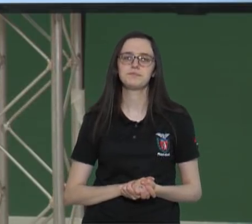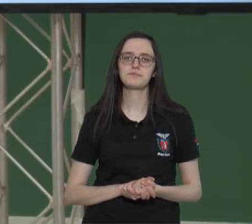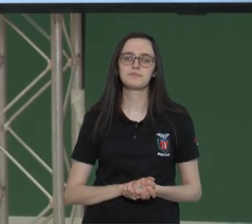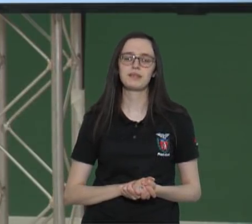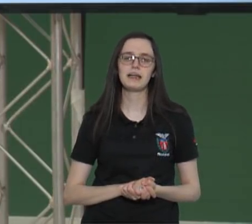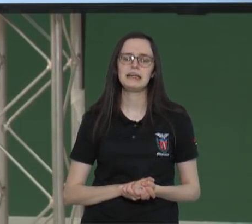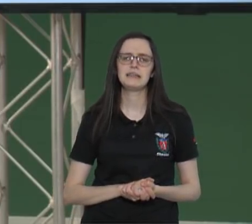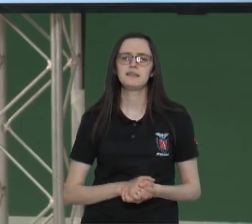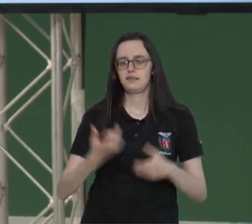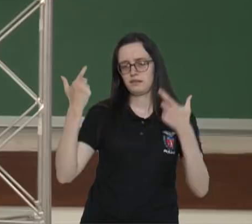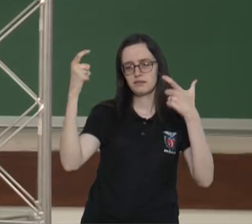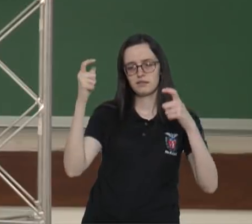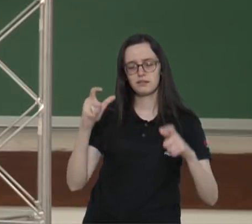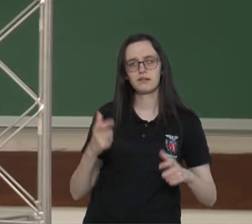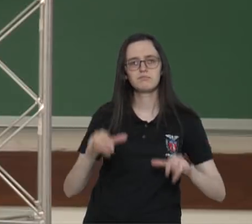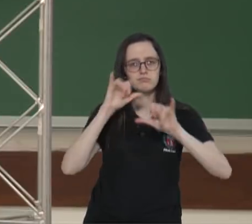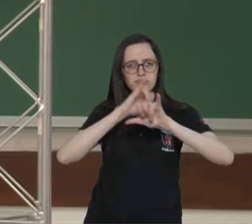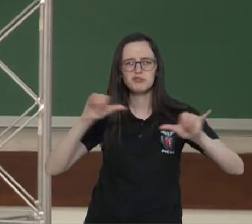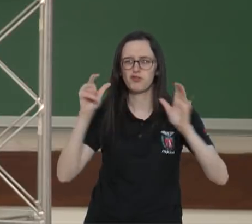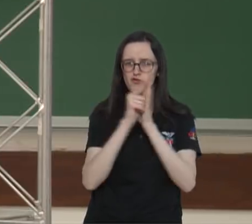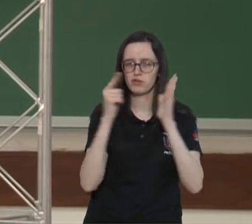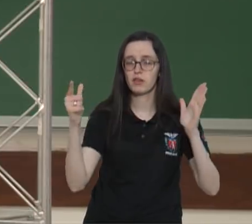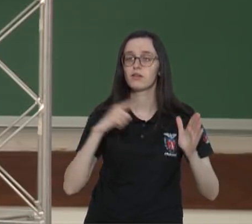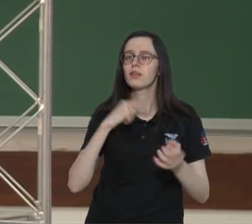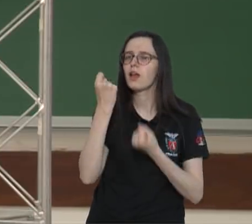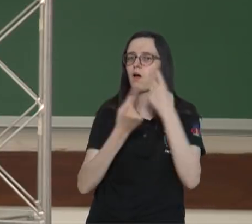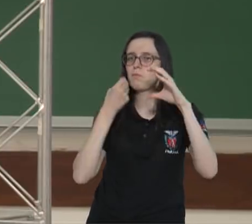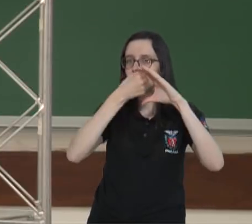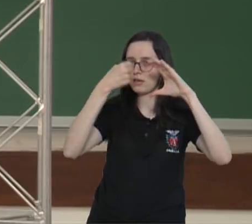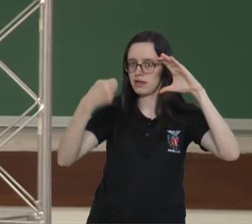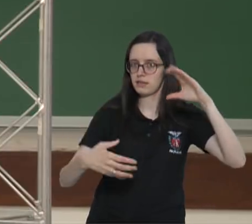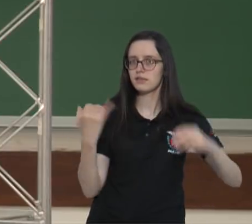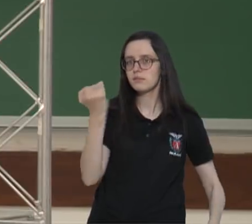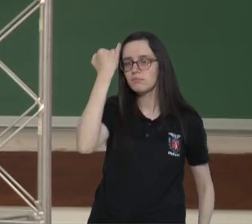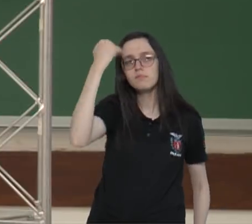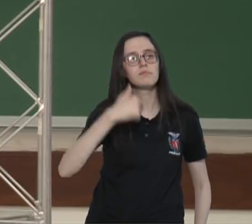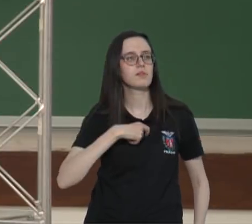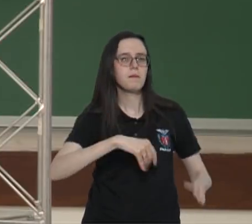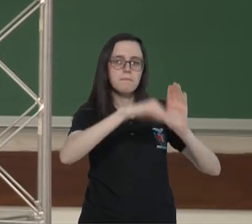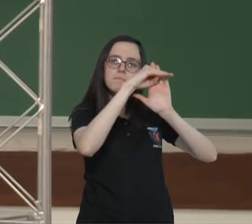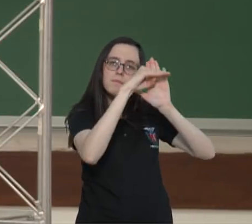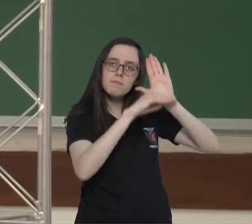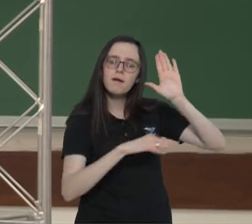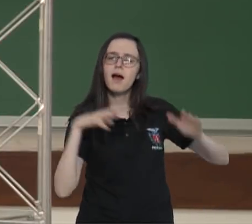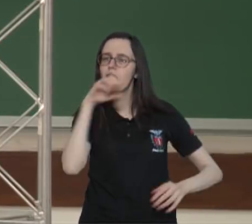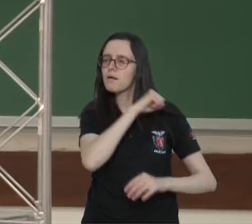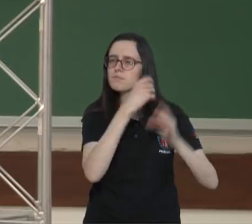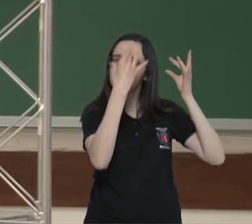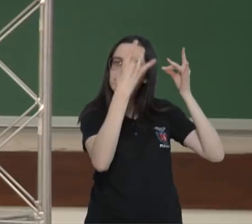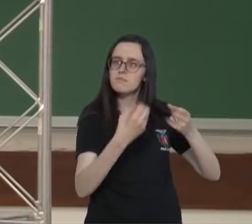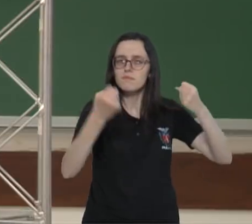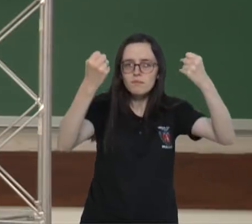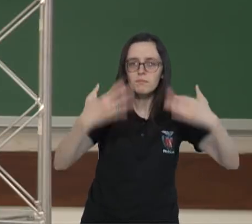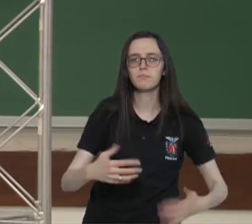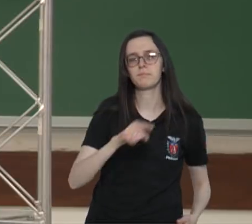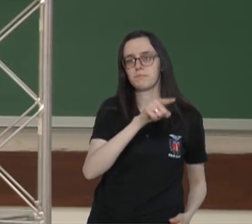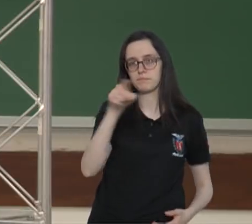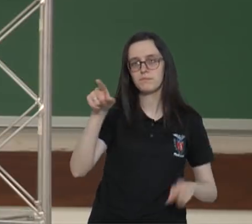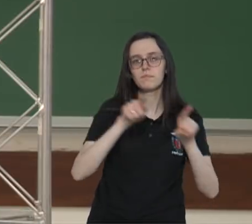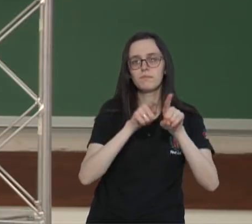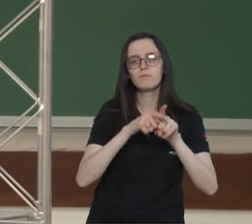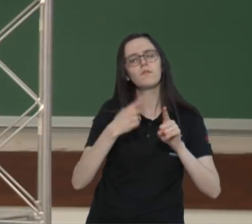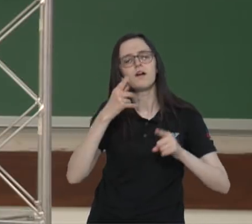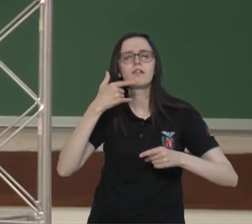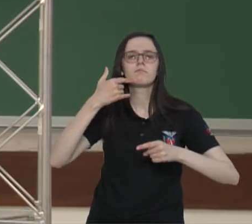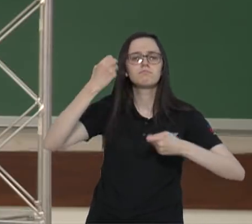Os classificados, eles têm algumas características. E estão aqui, vamos comentar rapidamente uma por uma. E daí vamos